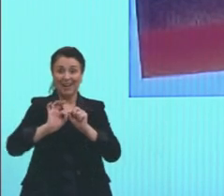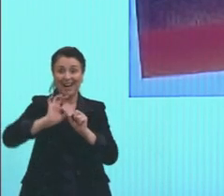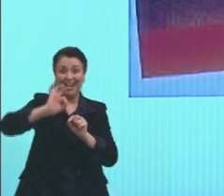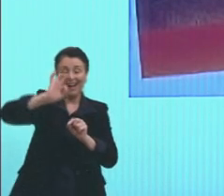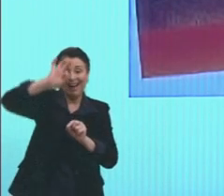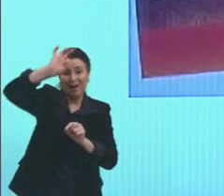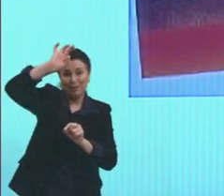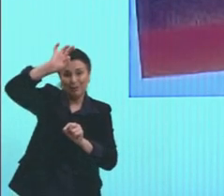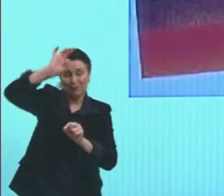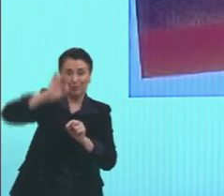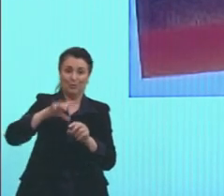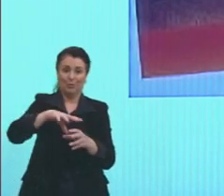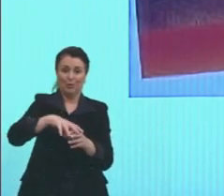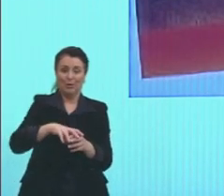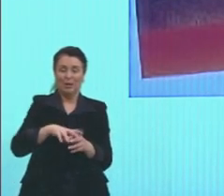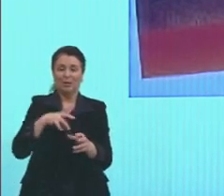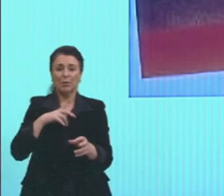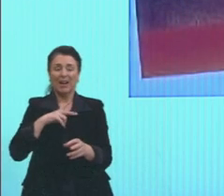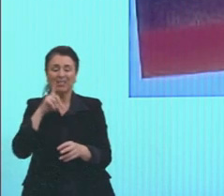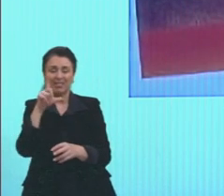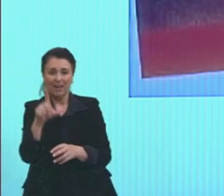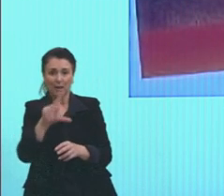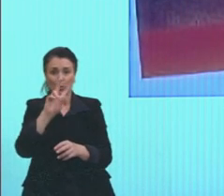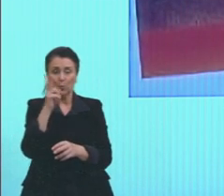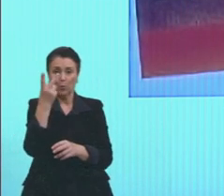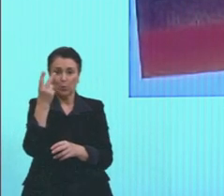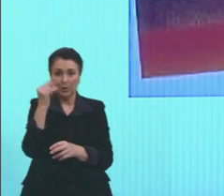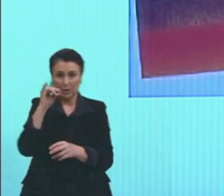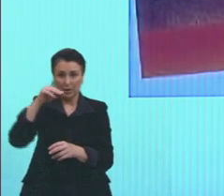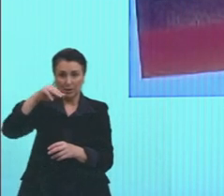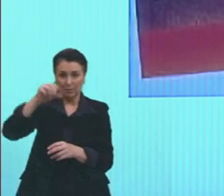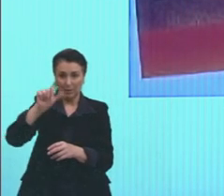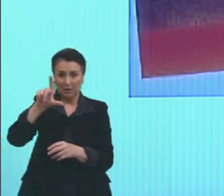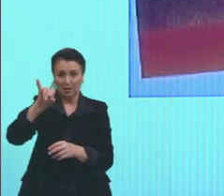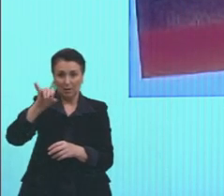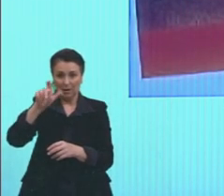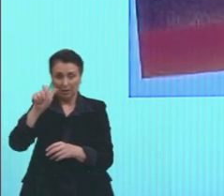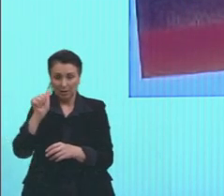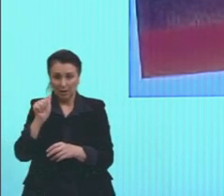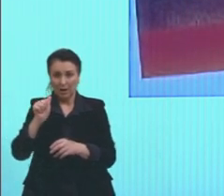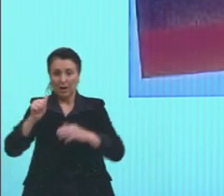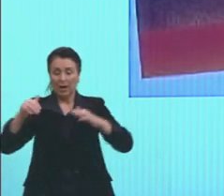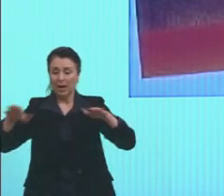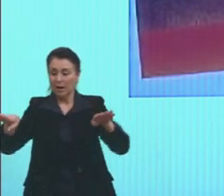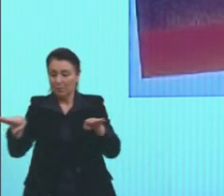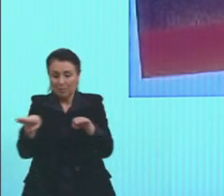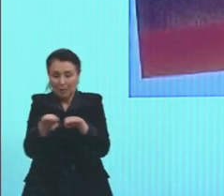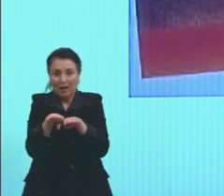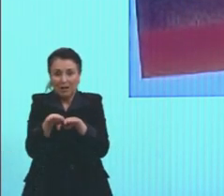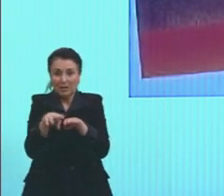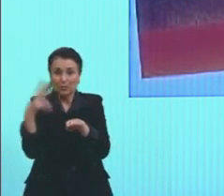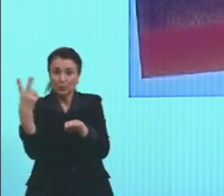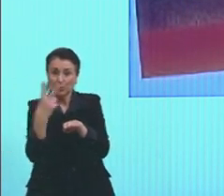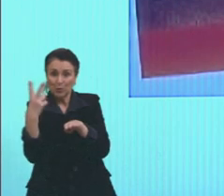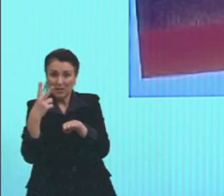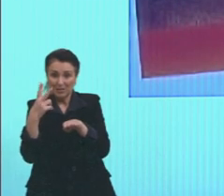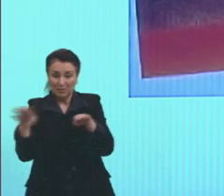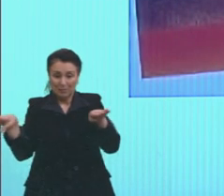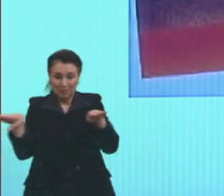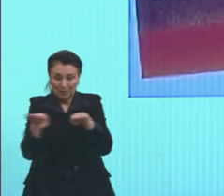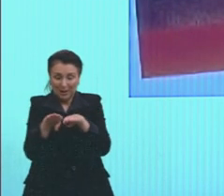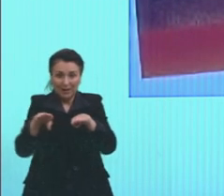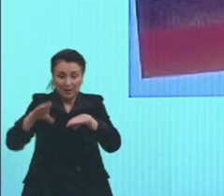né Nós conhecemos Então Himalaia formação do Himalaia é justamente isso é placa Continental contra placa Continental gurizada é